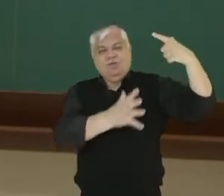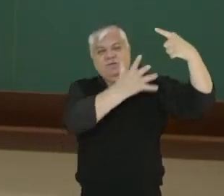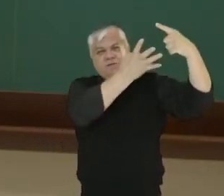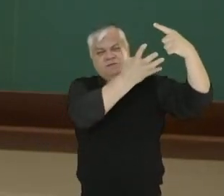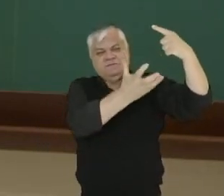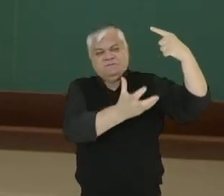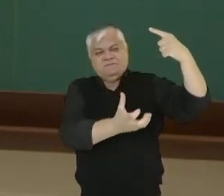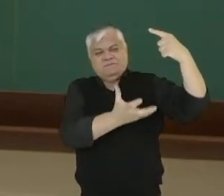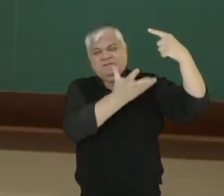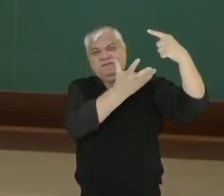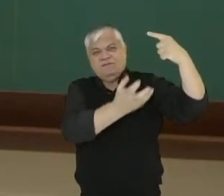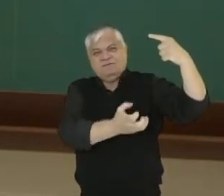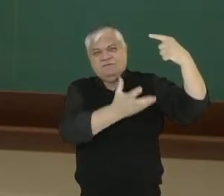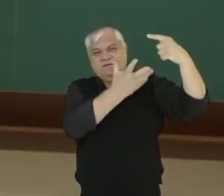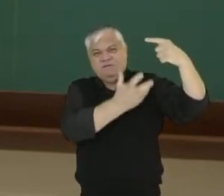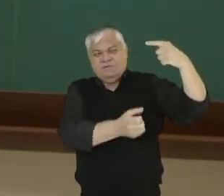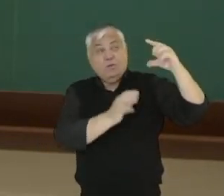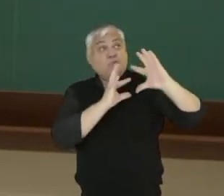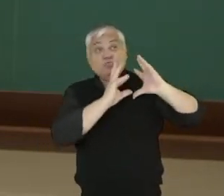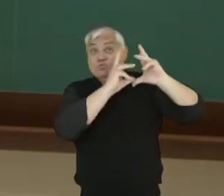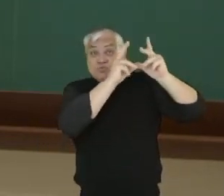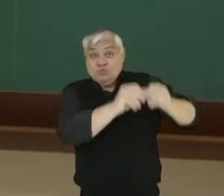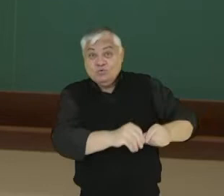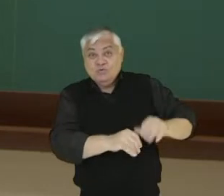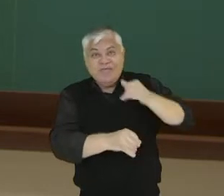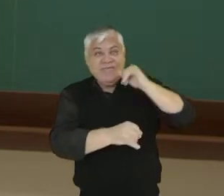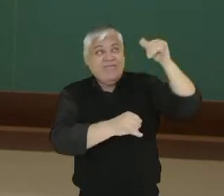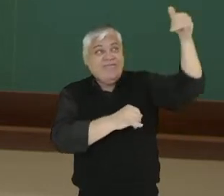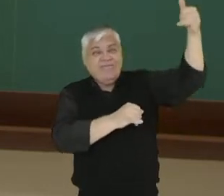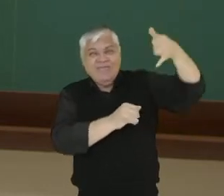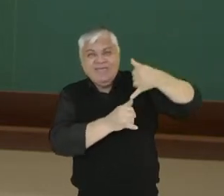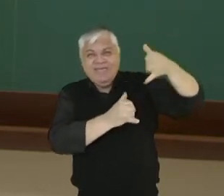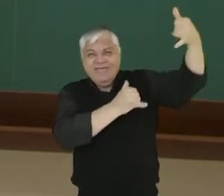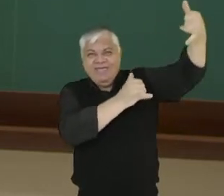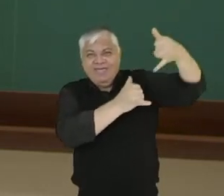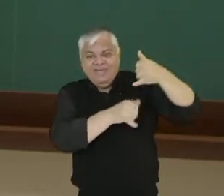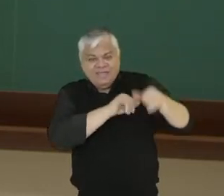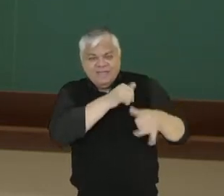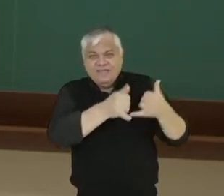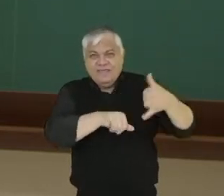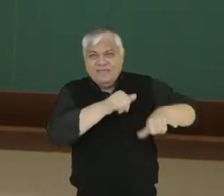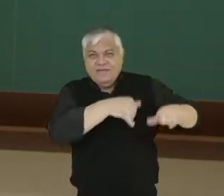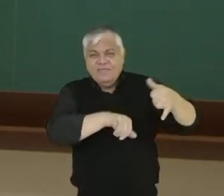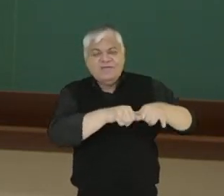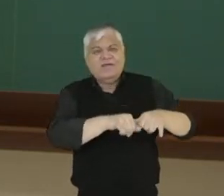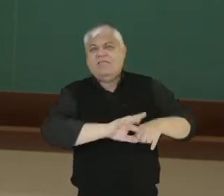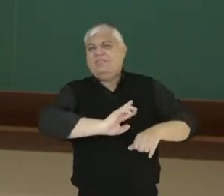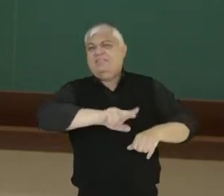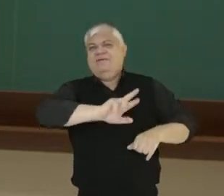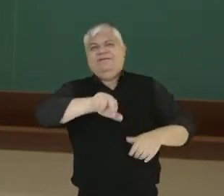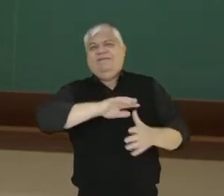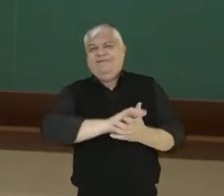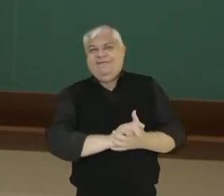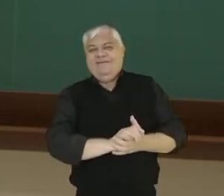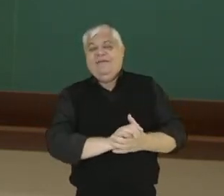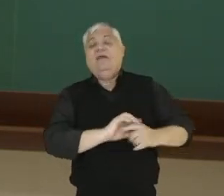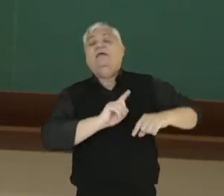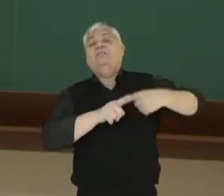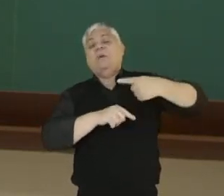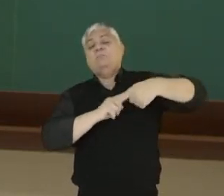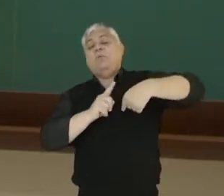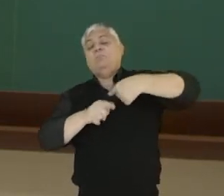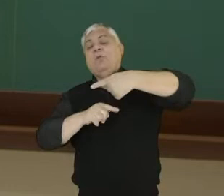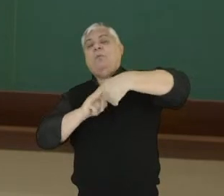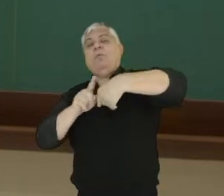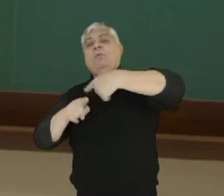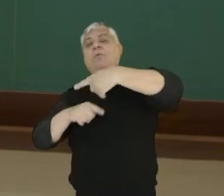pelo astro-rei não é transformada em energia potencial química, né, para a planta. E aí depois, em seguida, são os consumidores que